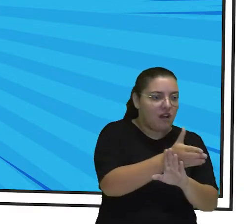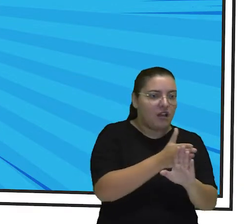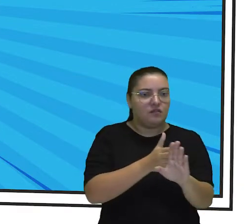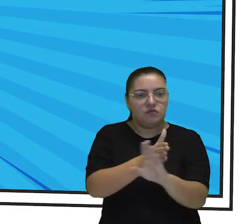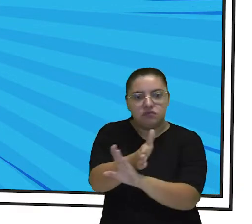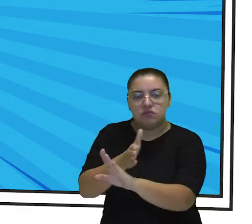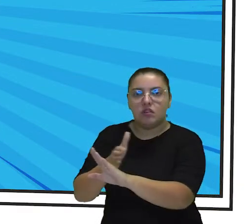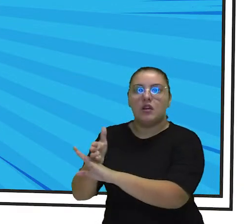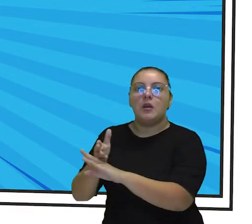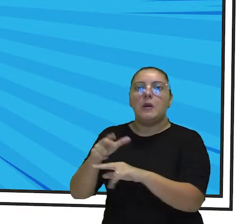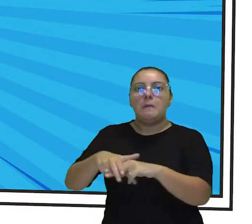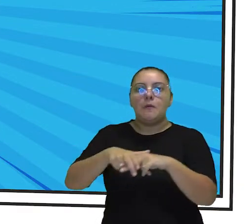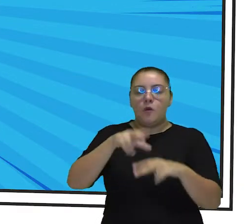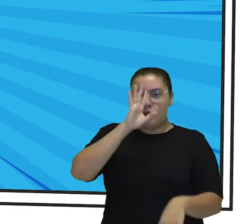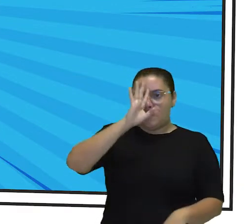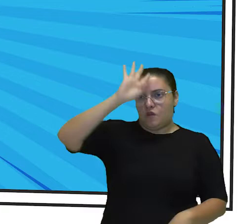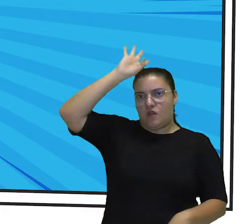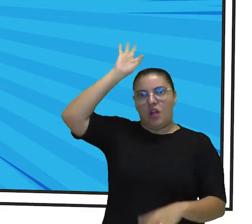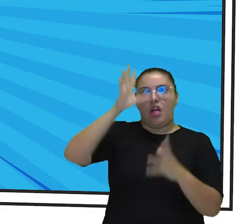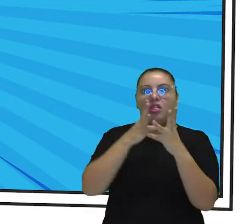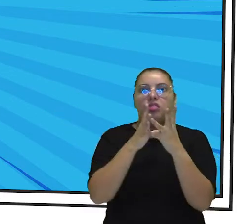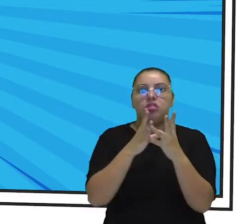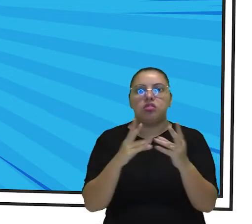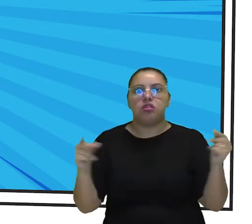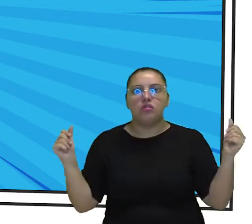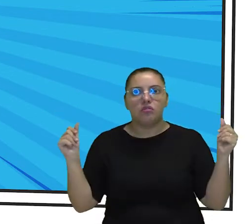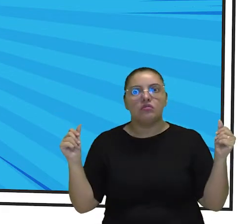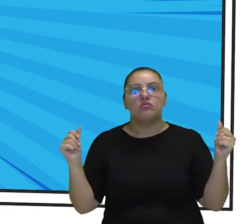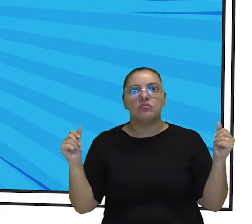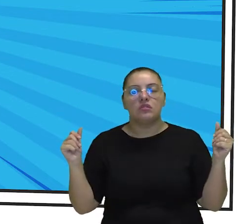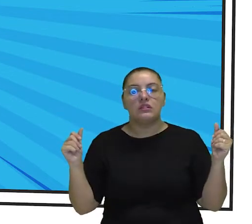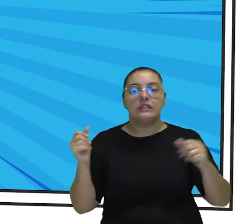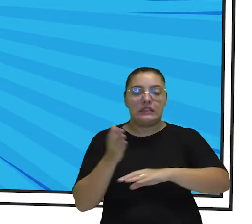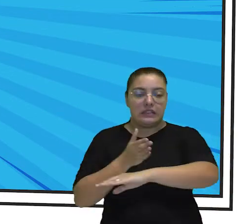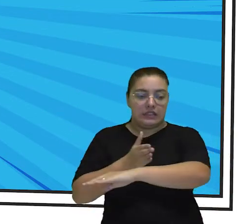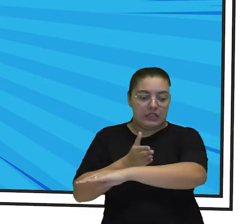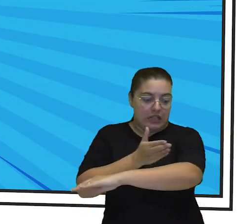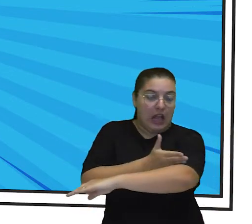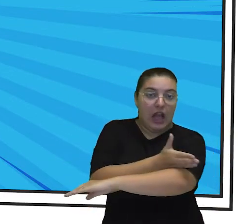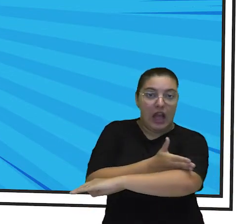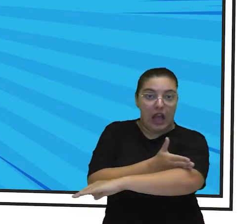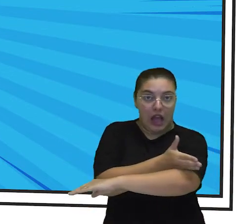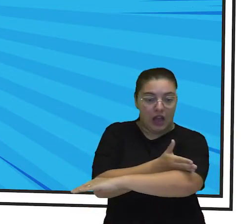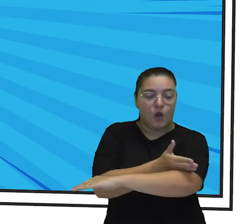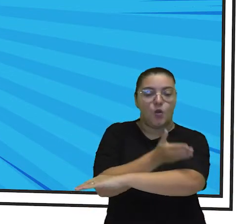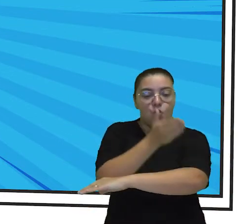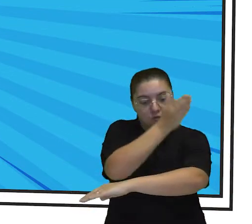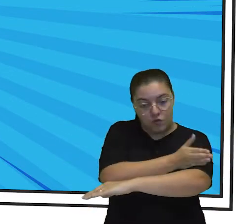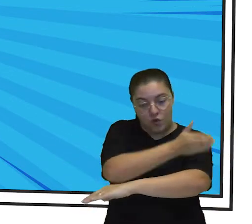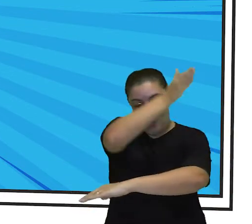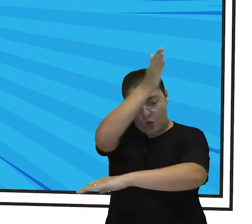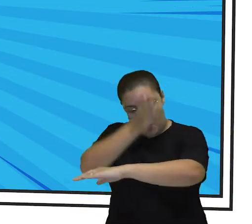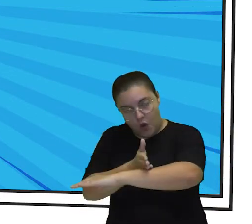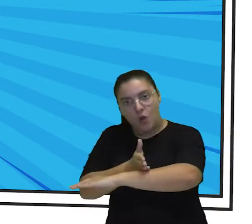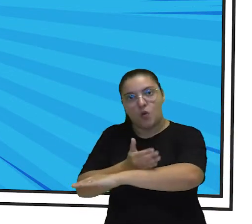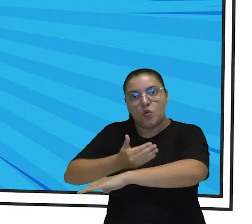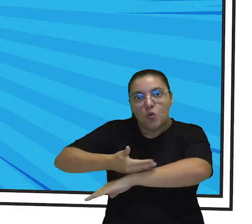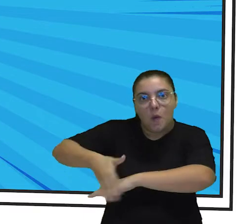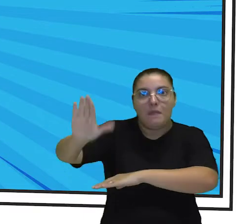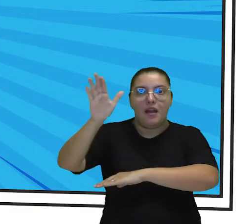seja retalhado. Isso eu estou finalizando a Idade Antiga para começar a Idade Média, viu,